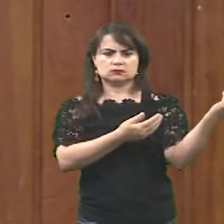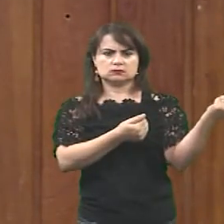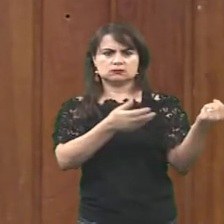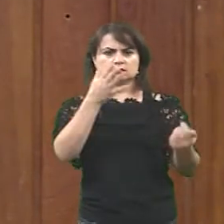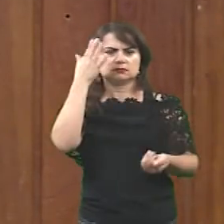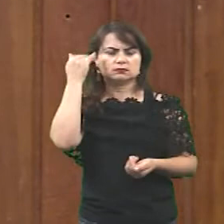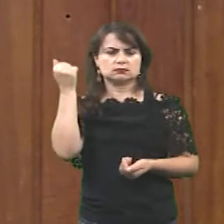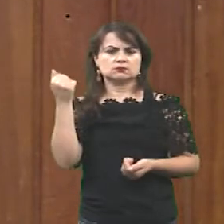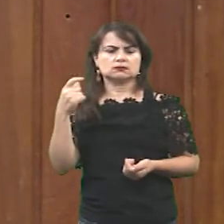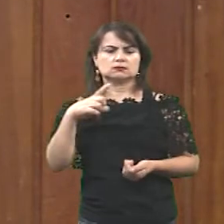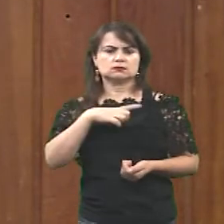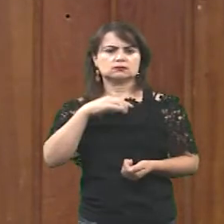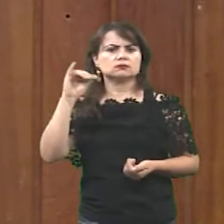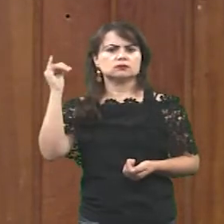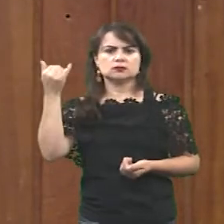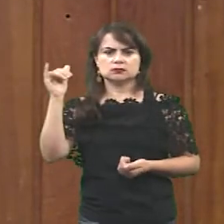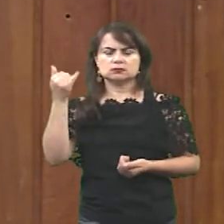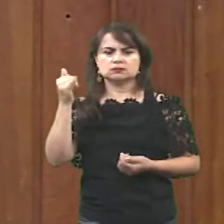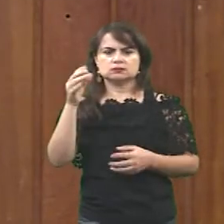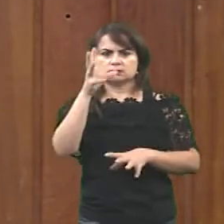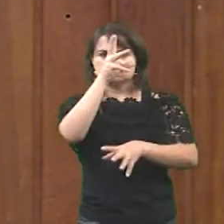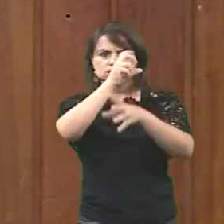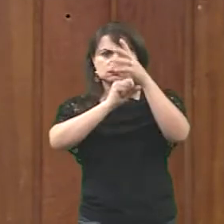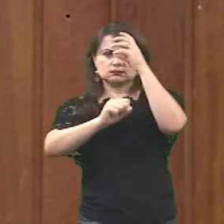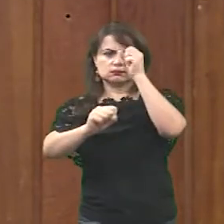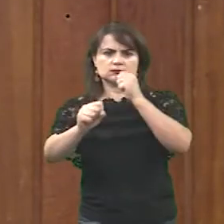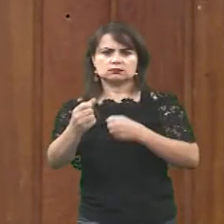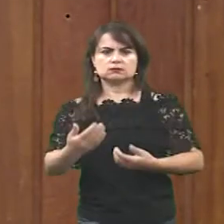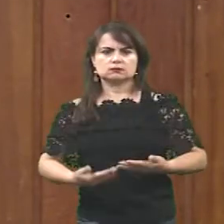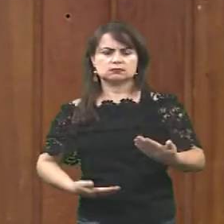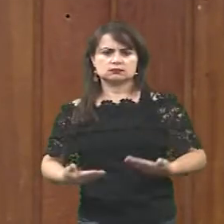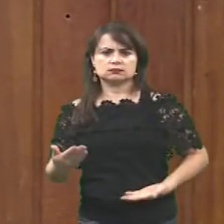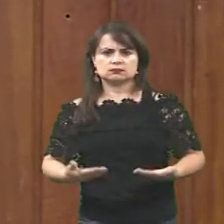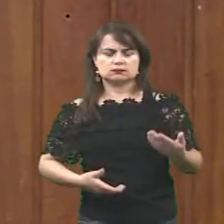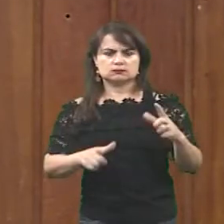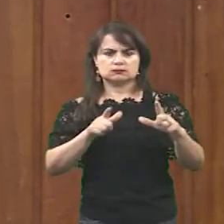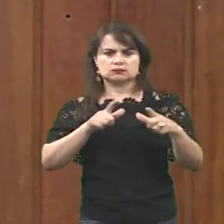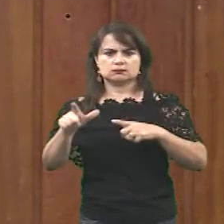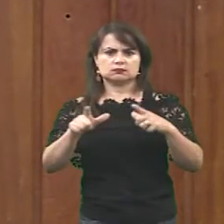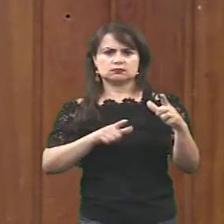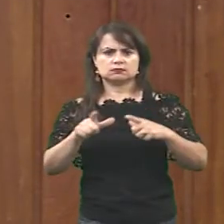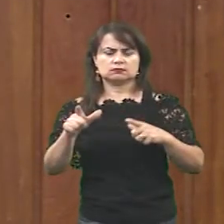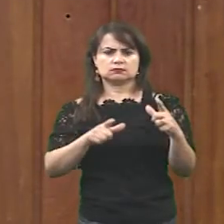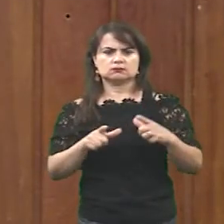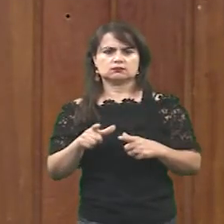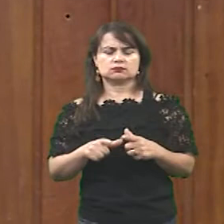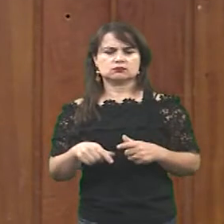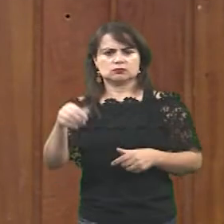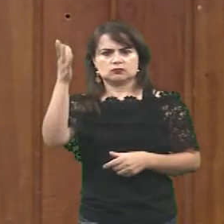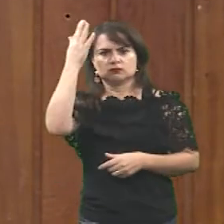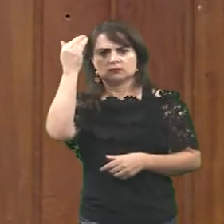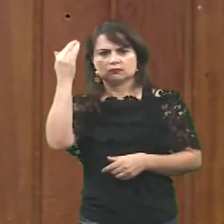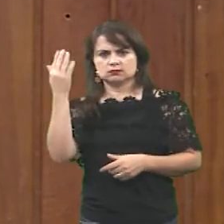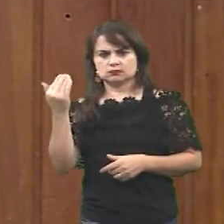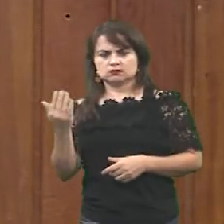a oportunidade de aprender a servir, a ter disciplina, a ter honra,